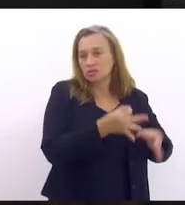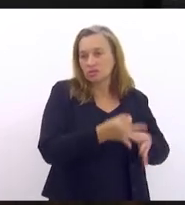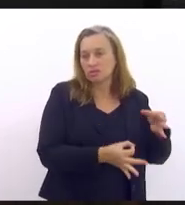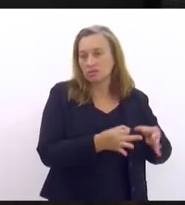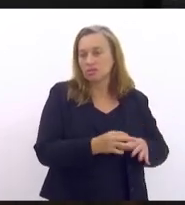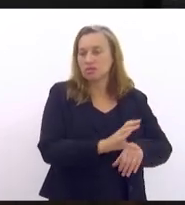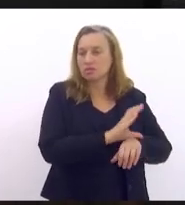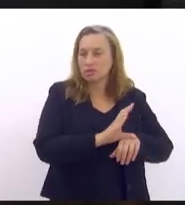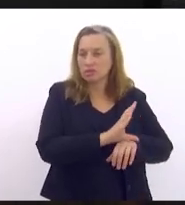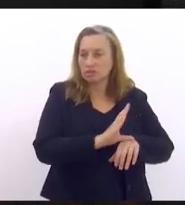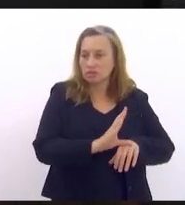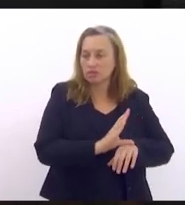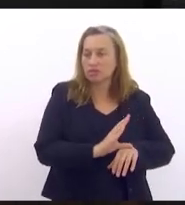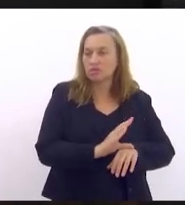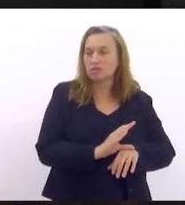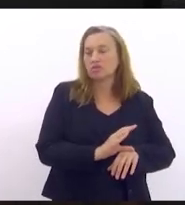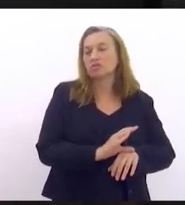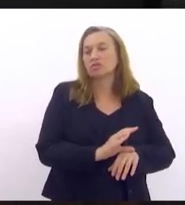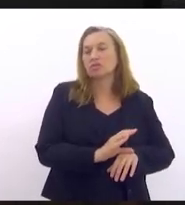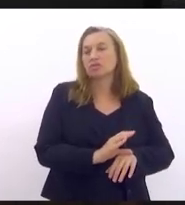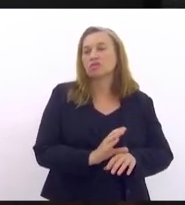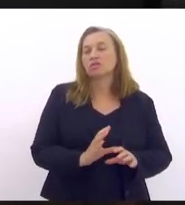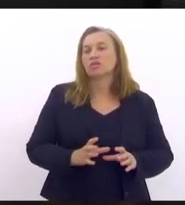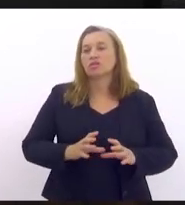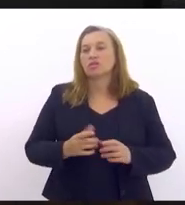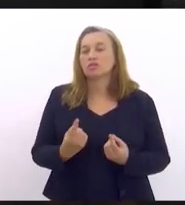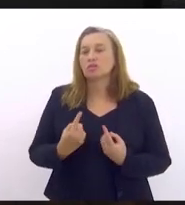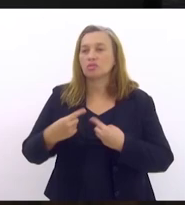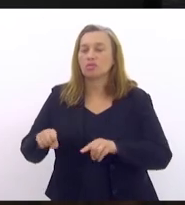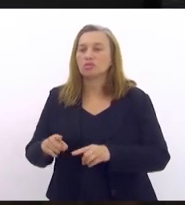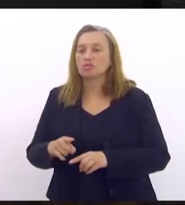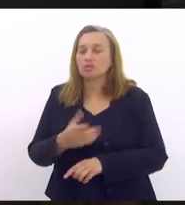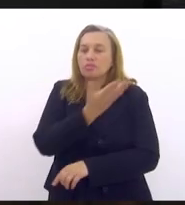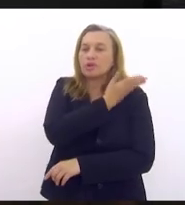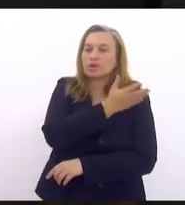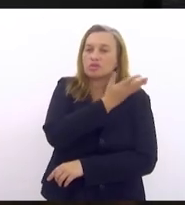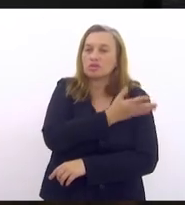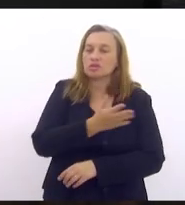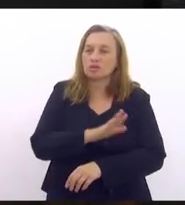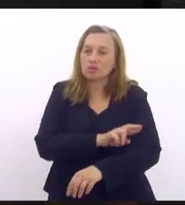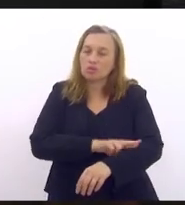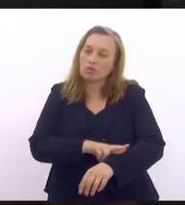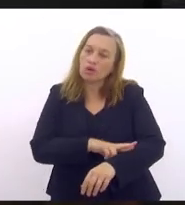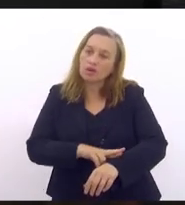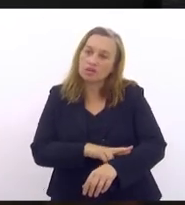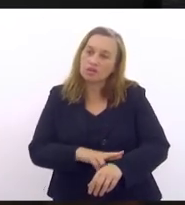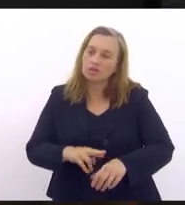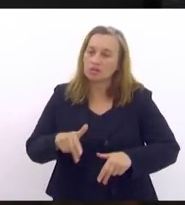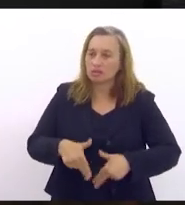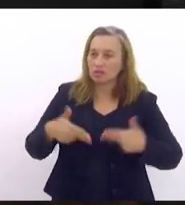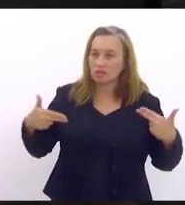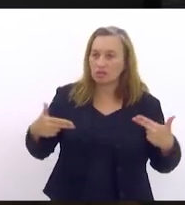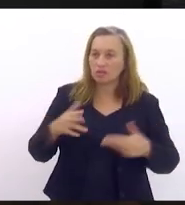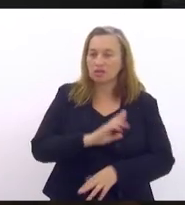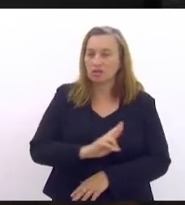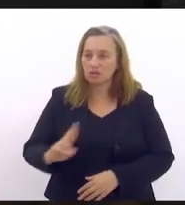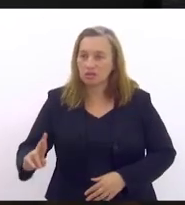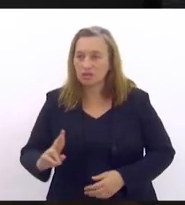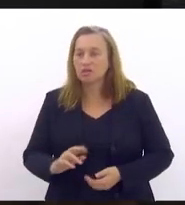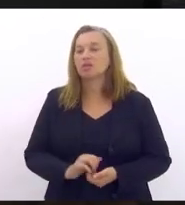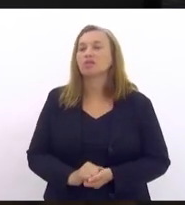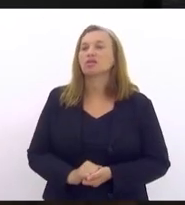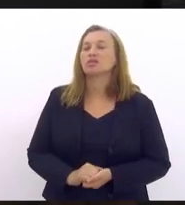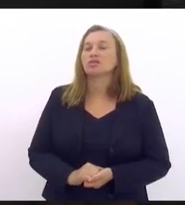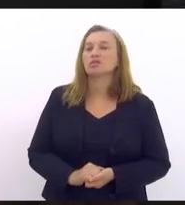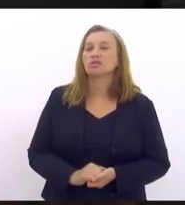pela constitucionalidade, de combate às discriminações e preconceitos de raça, cor, etnia, religião e procedência